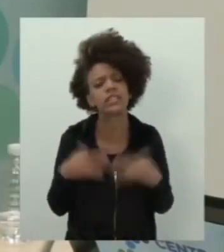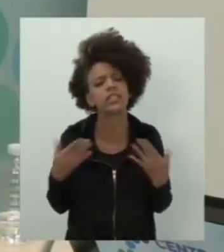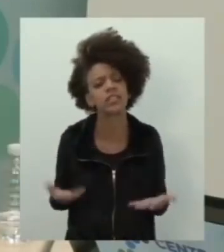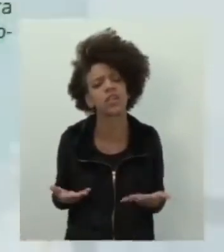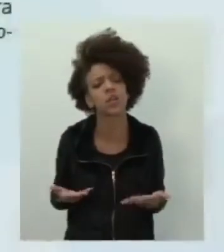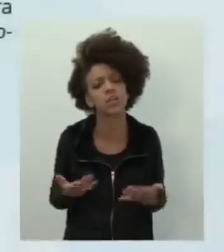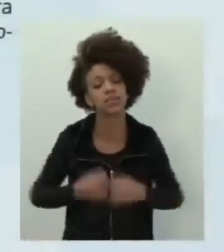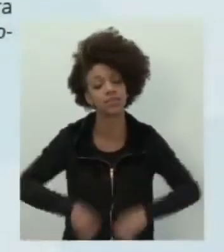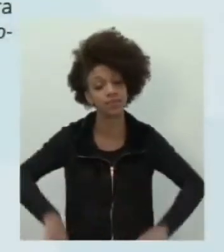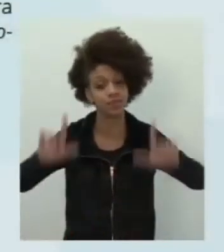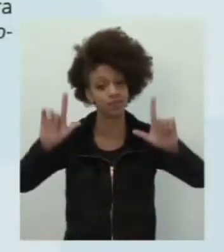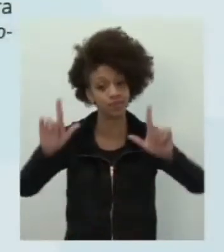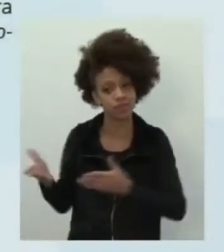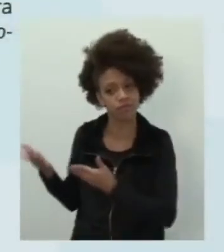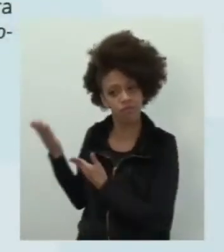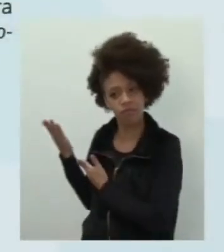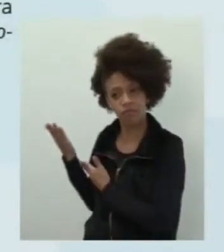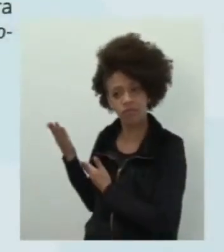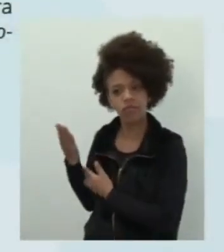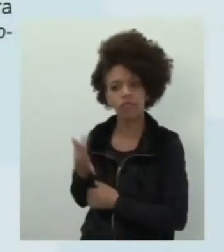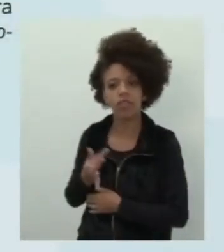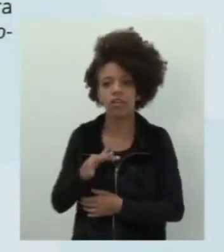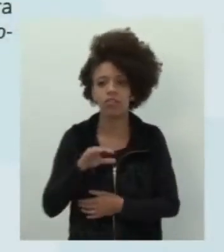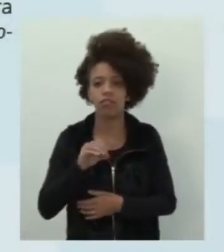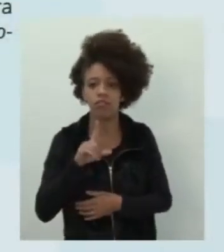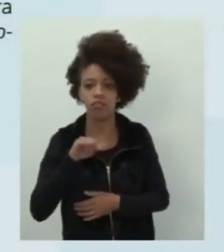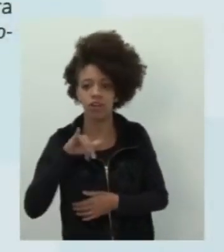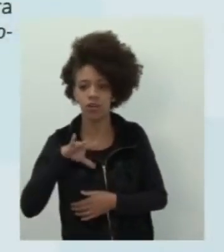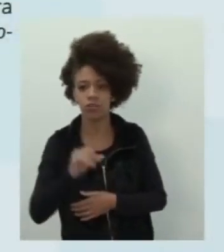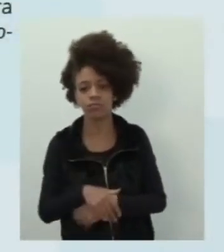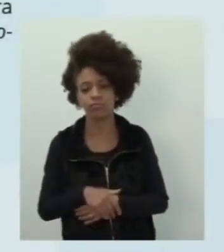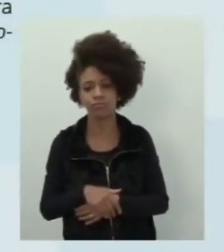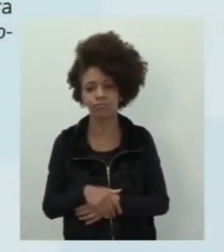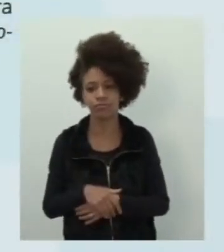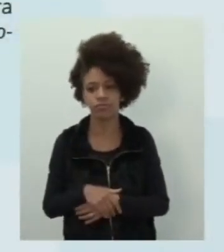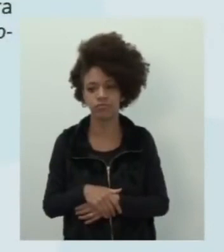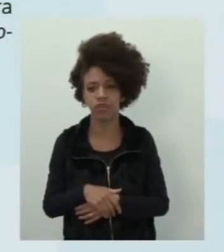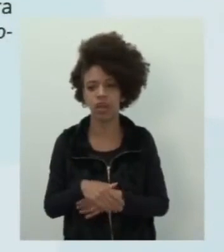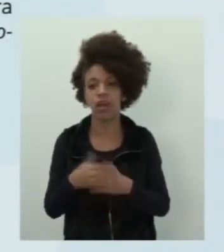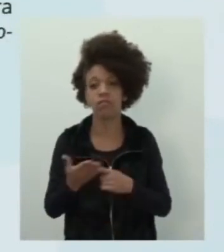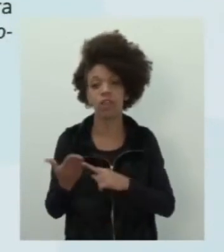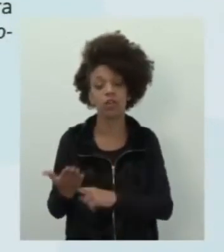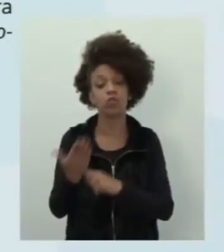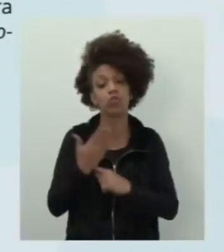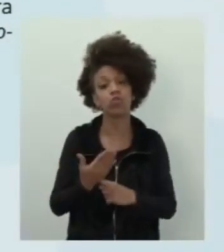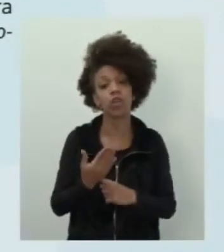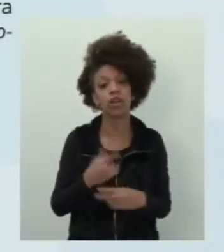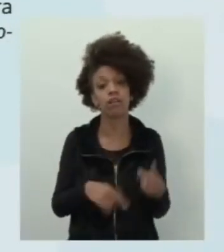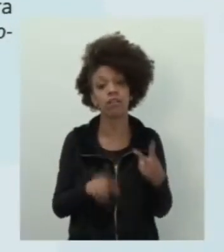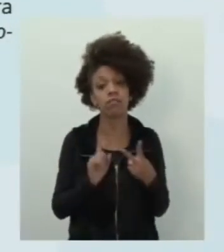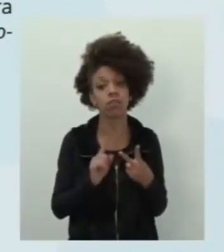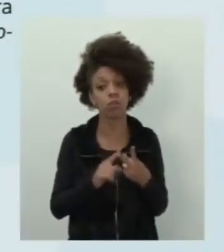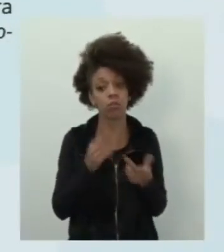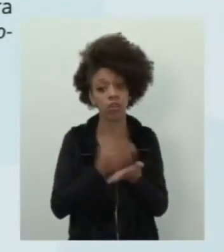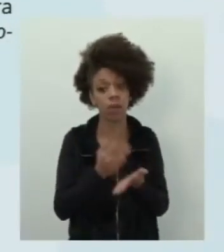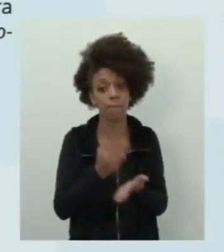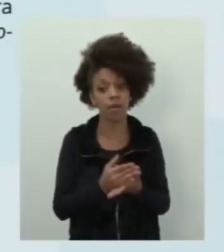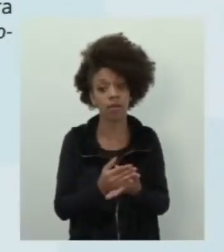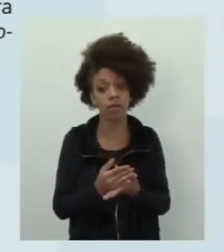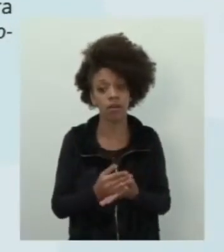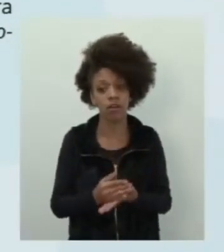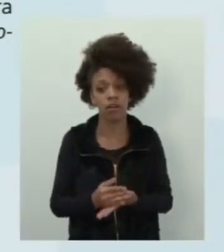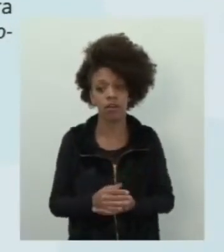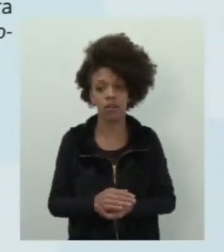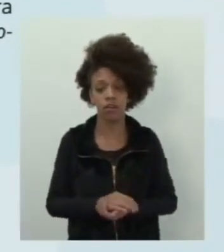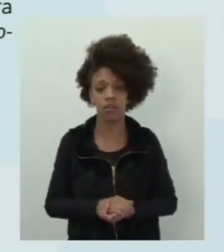na tela para vocês, o fólio do cancioneiro da ajuda, que integra a segunda parte da cantiga O Meu Parti, do